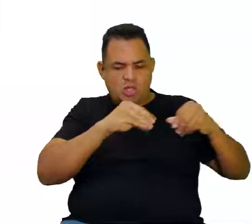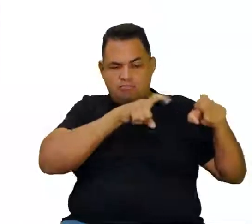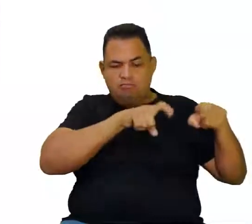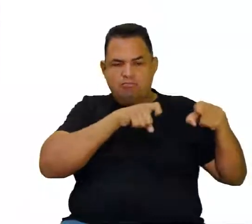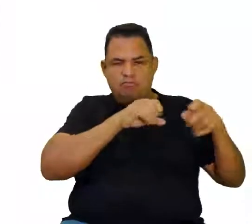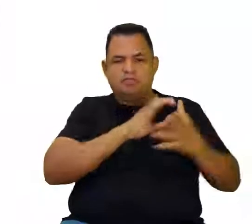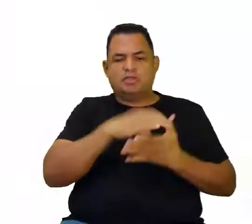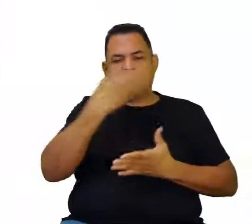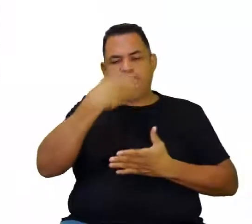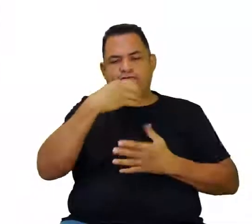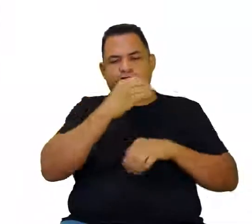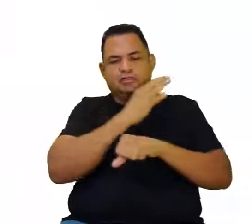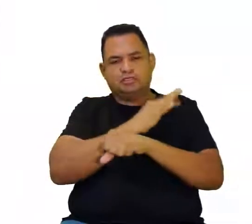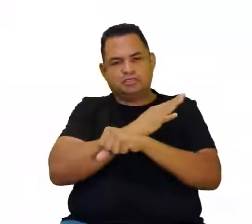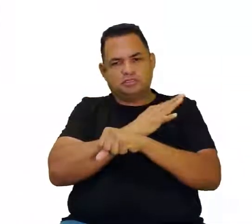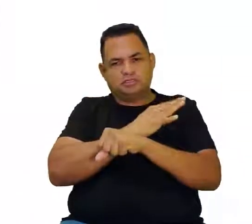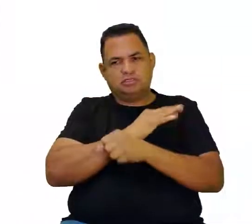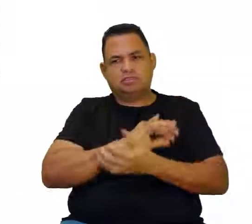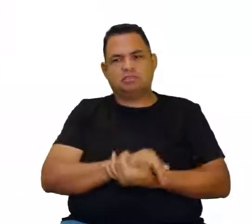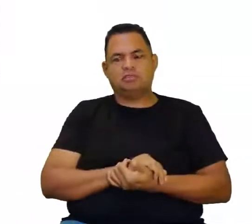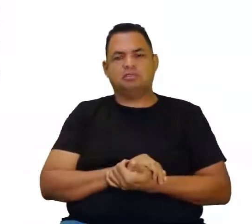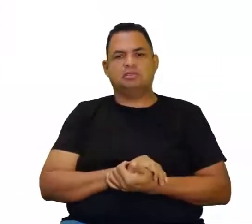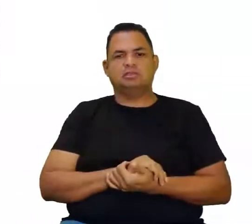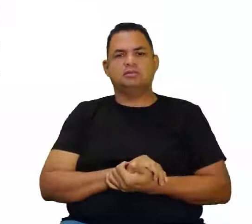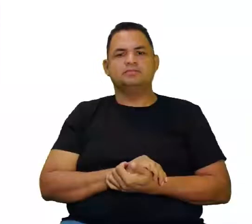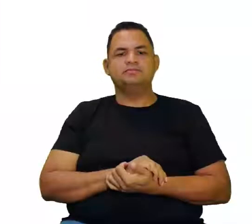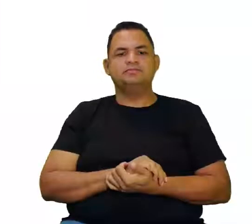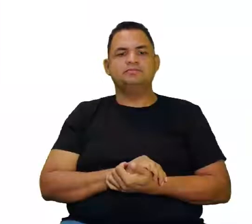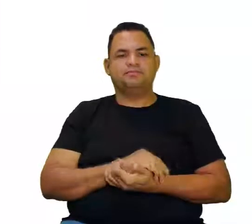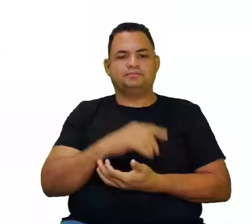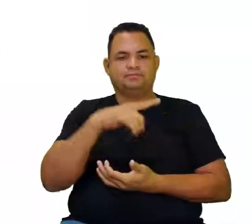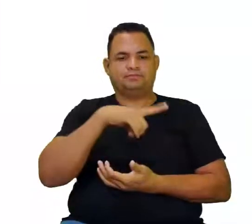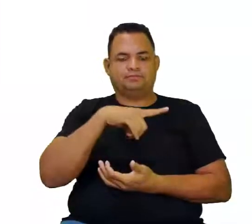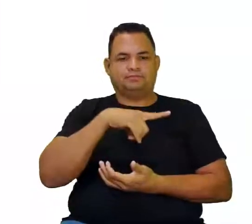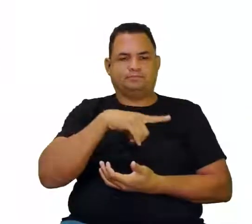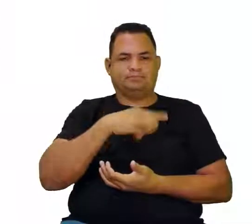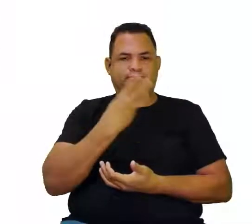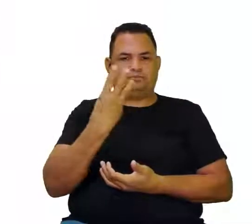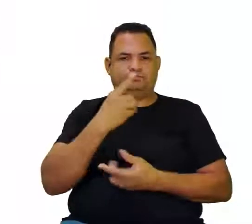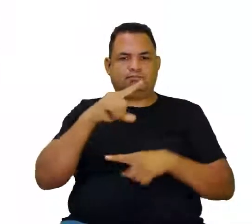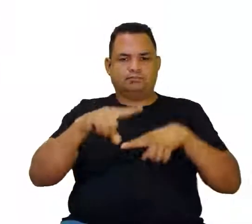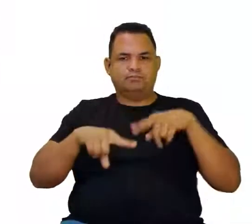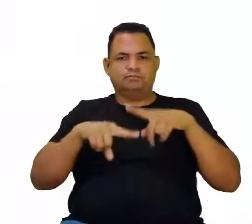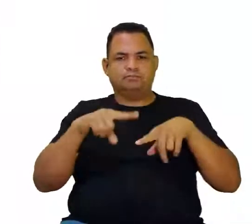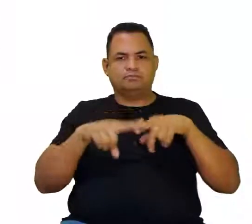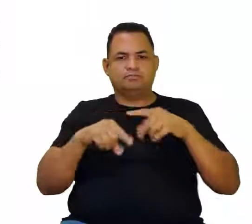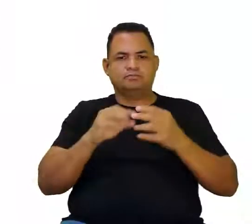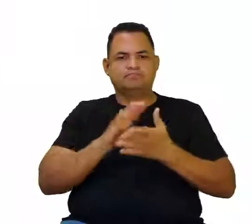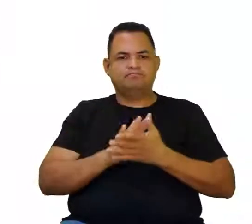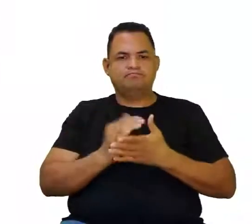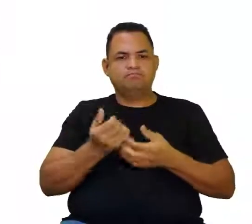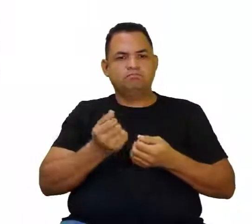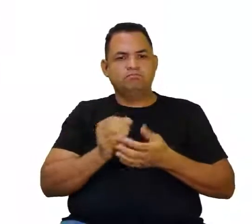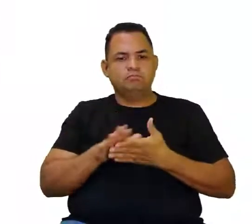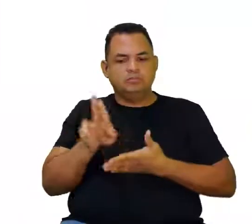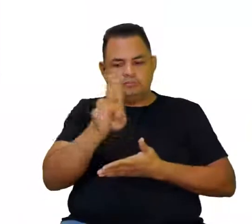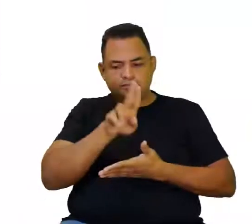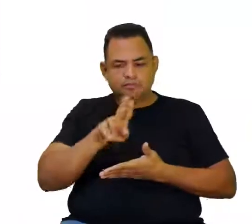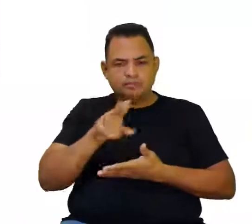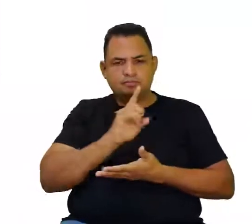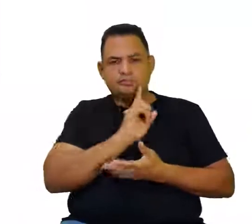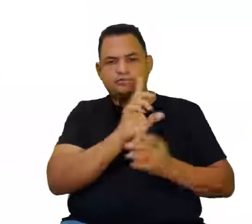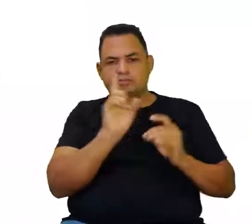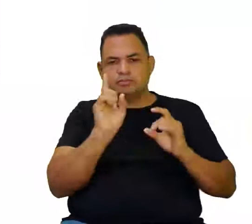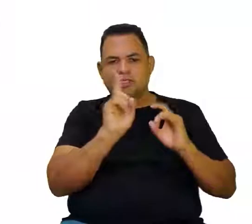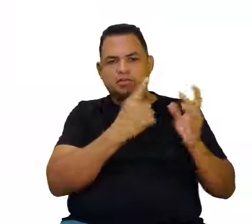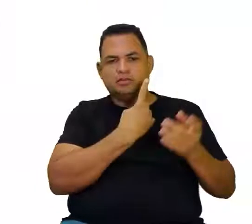frutas cítricas. E aí ele tem 3 produtos no qual ele vai testar cada um dos 3.